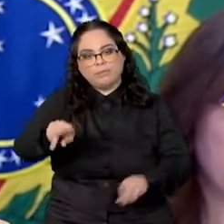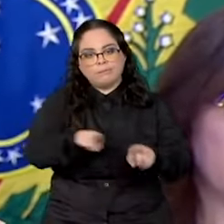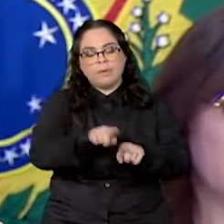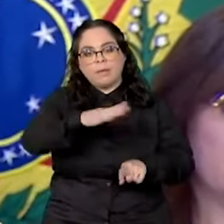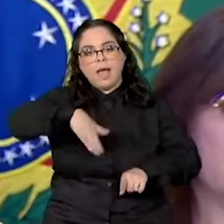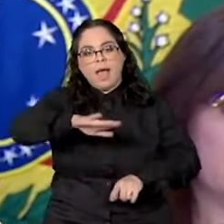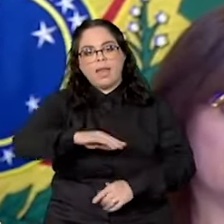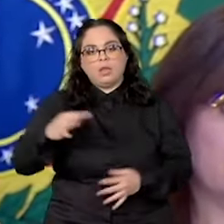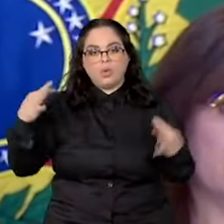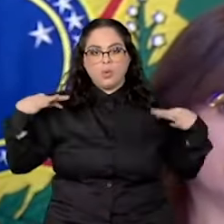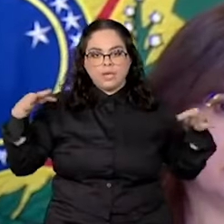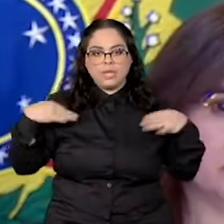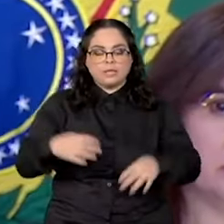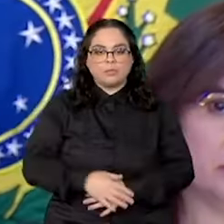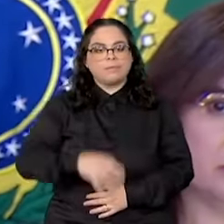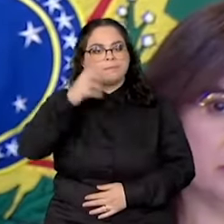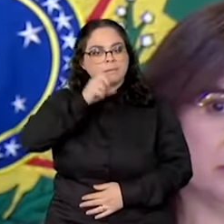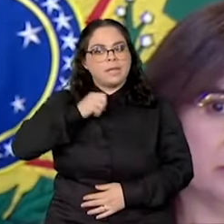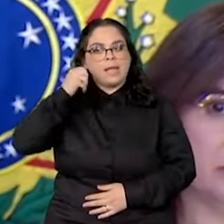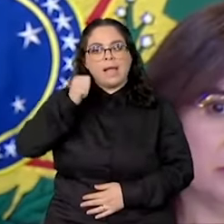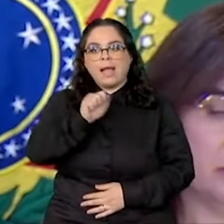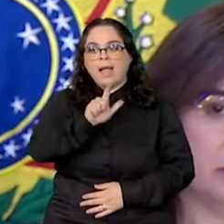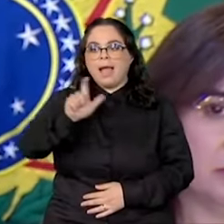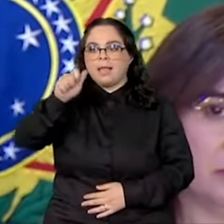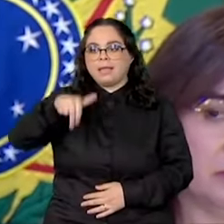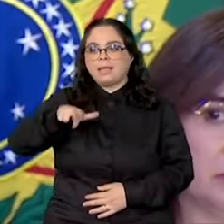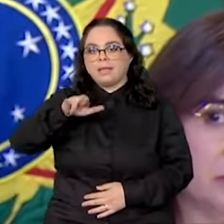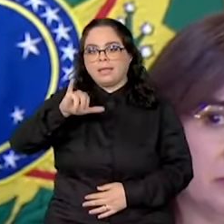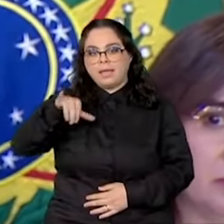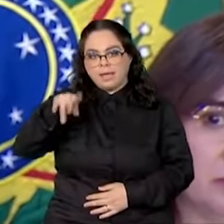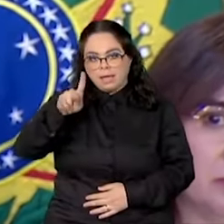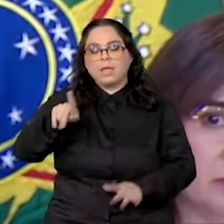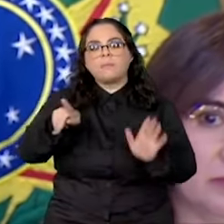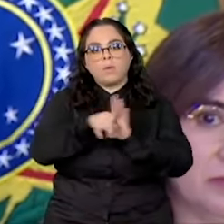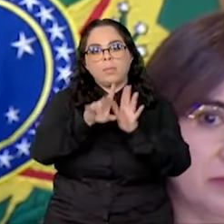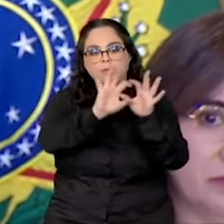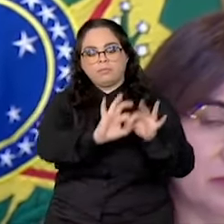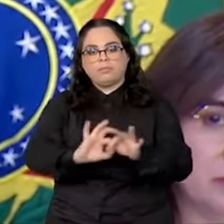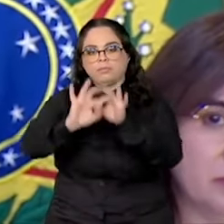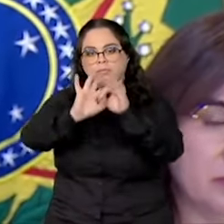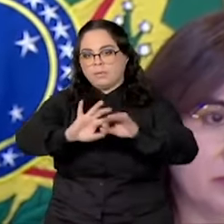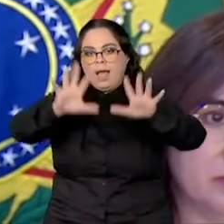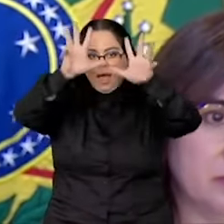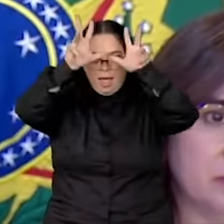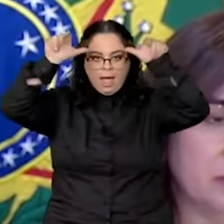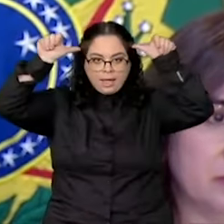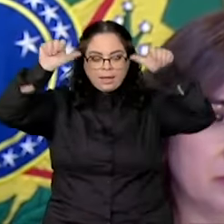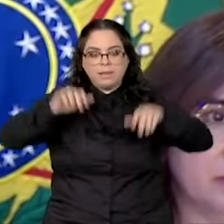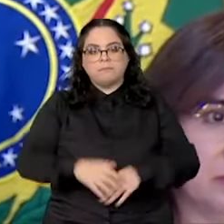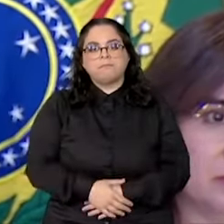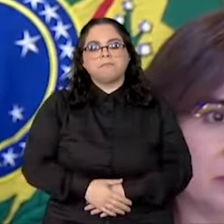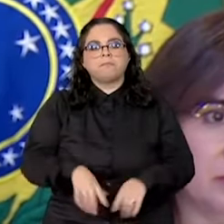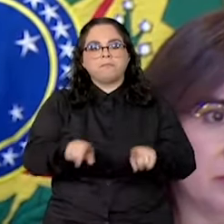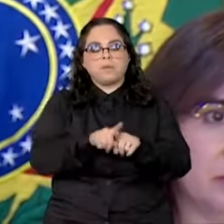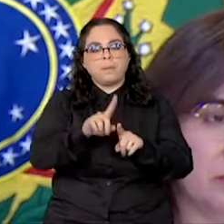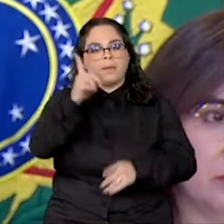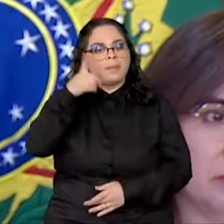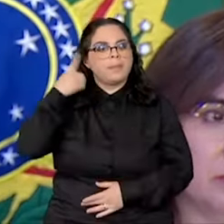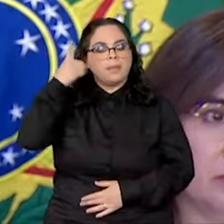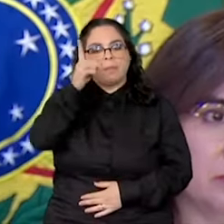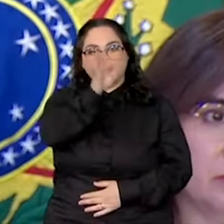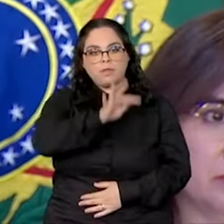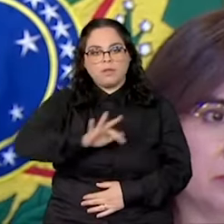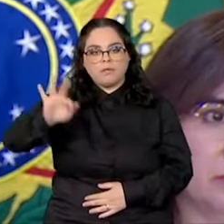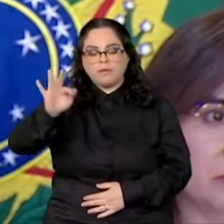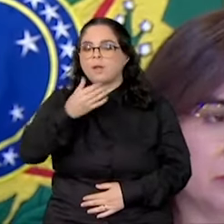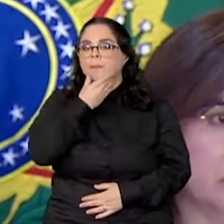senador Alain Henrique, da União do Acre, companheiros deputados federais